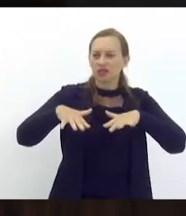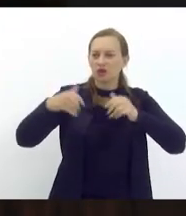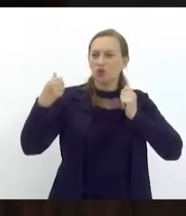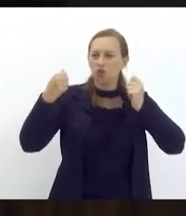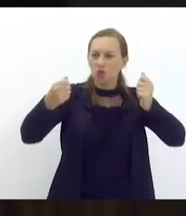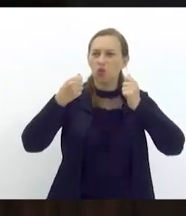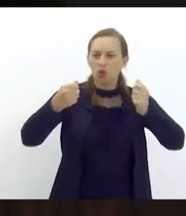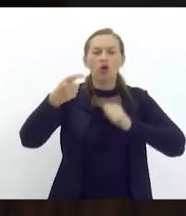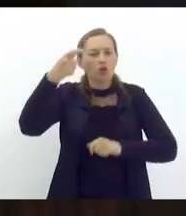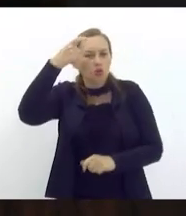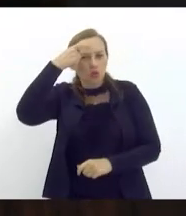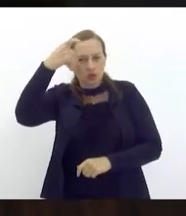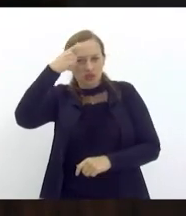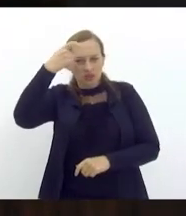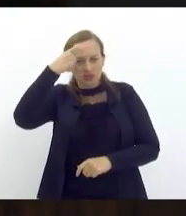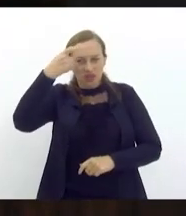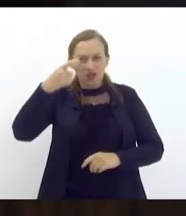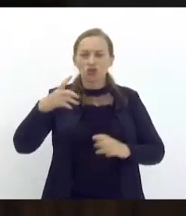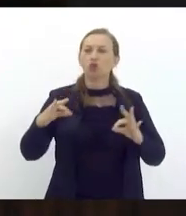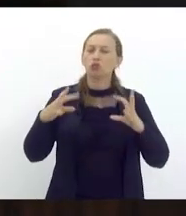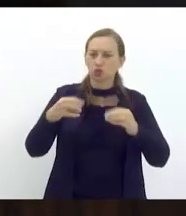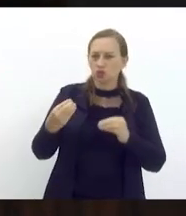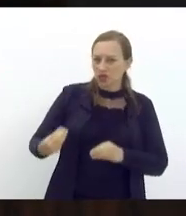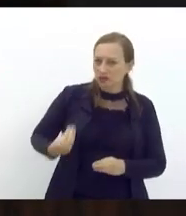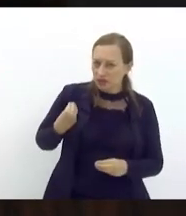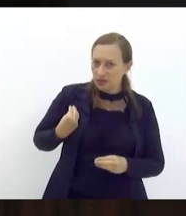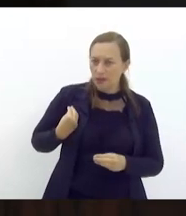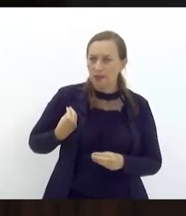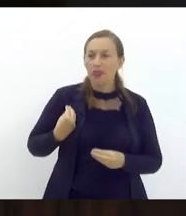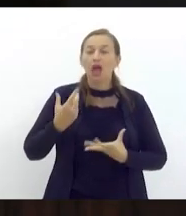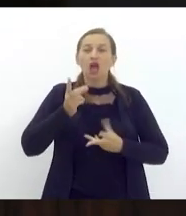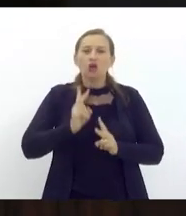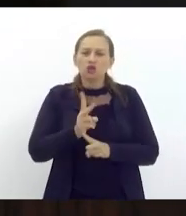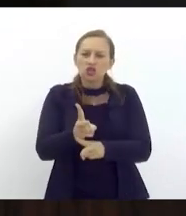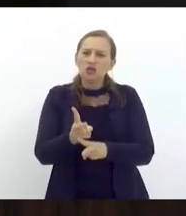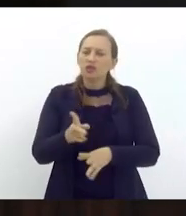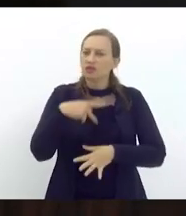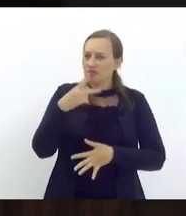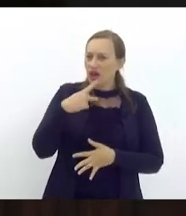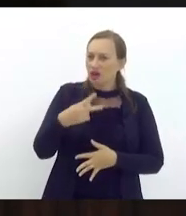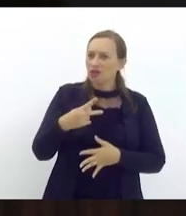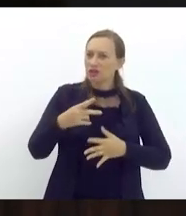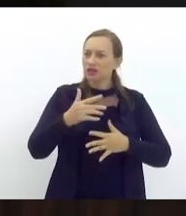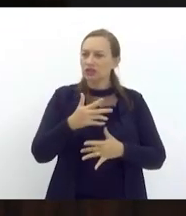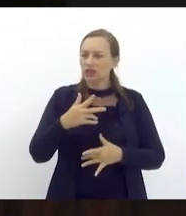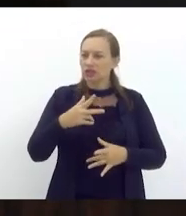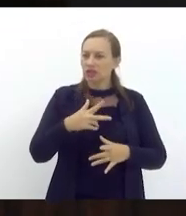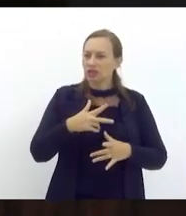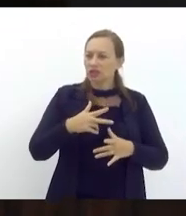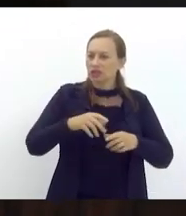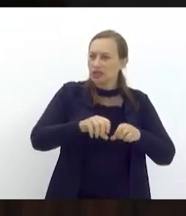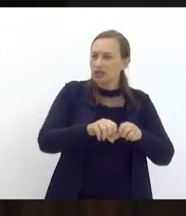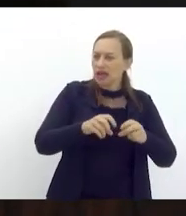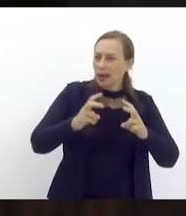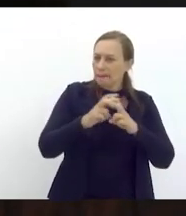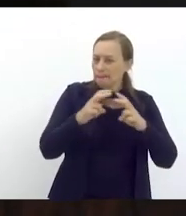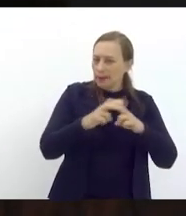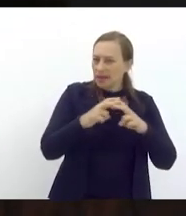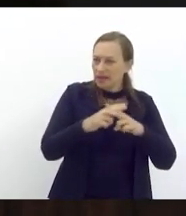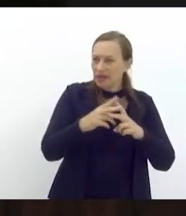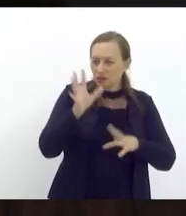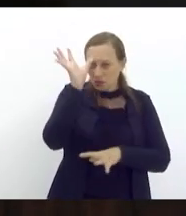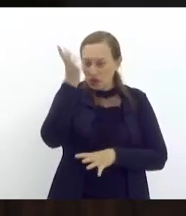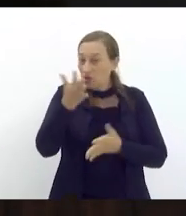bom senso dentro de uma razoabilidade como tudo na vida eu sempre costumo falar isso porque na força ninguém consegue levar nada